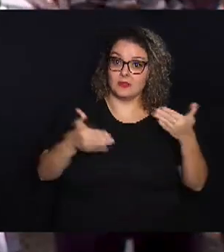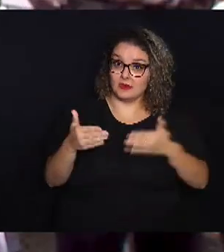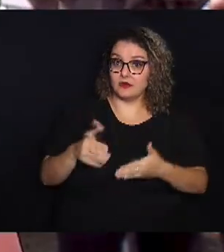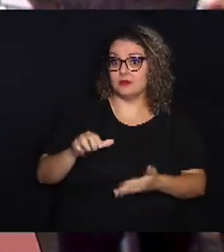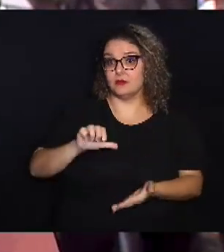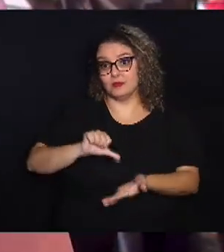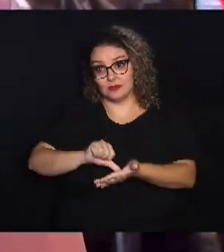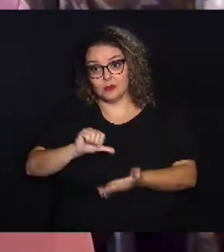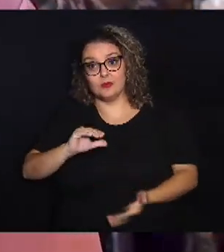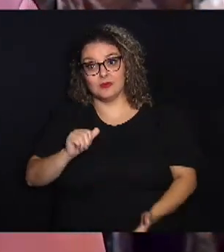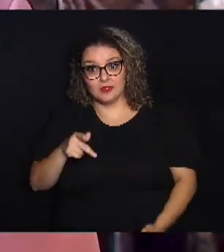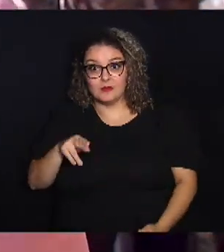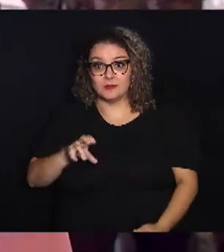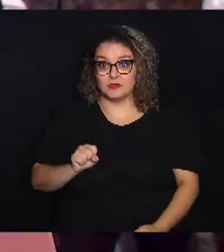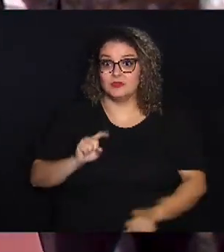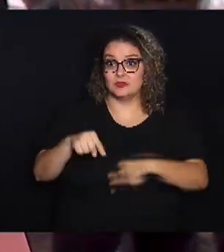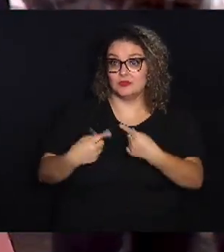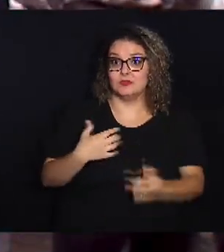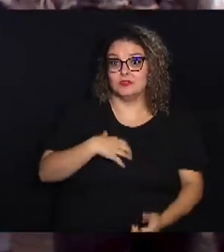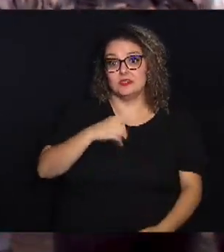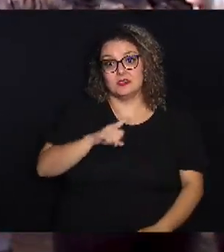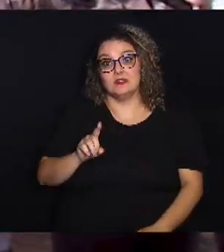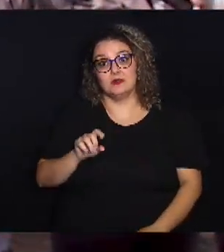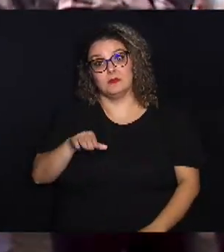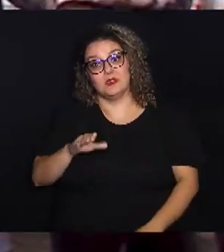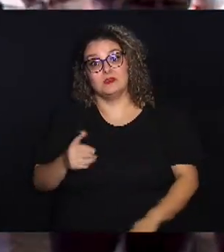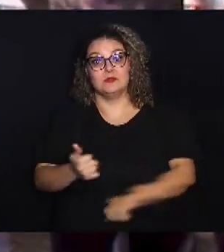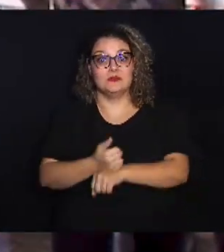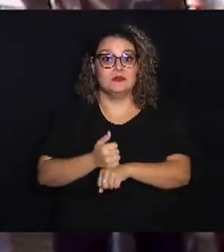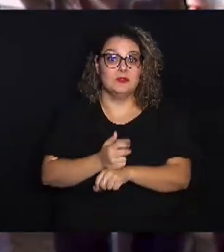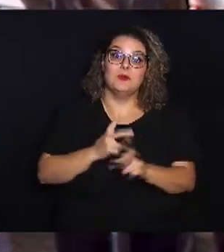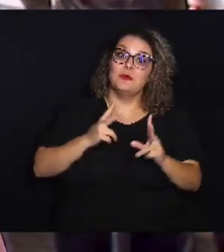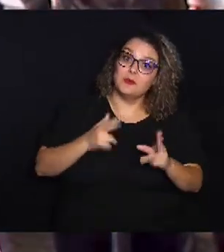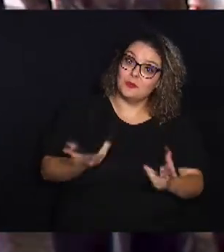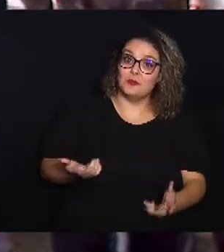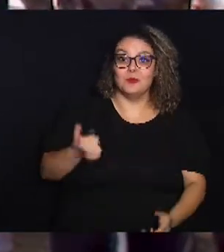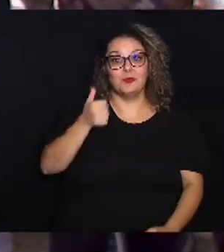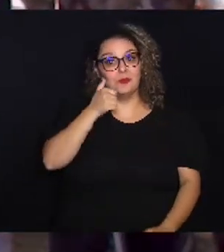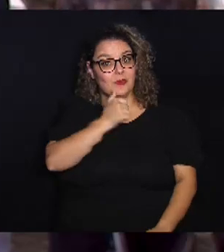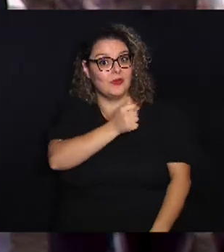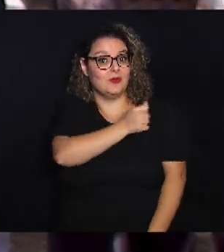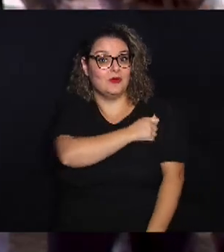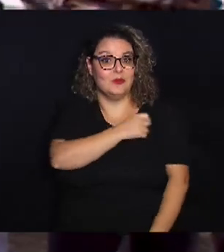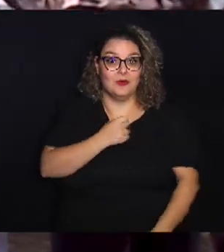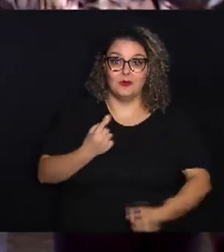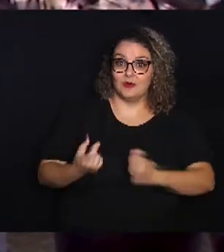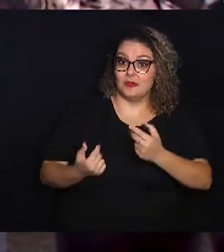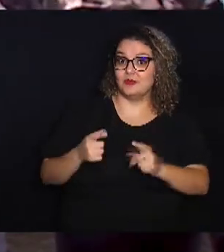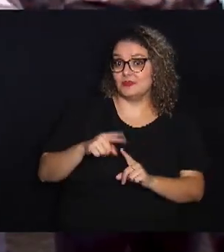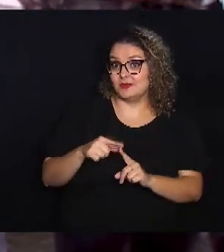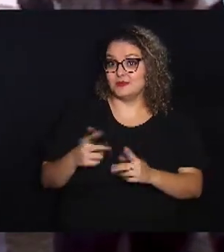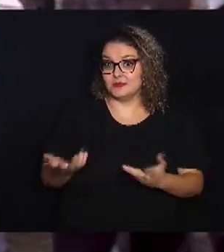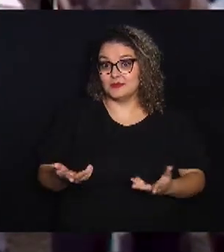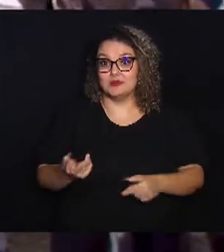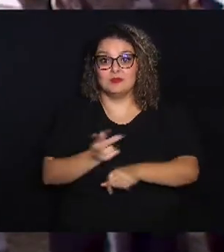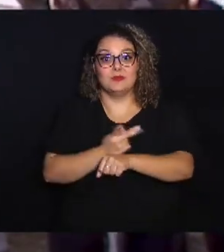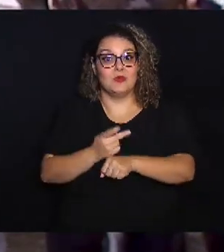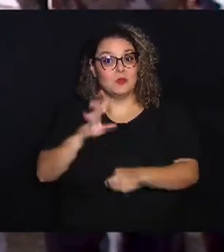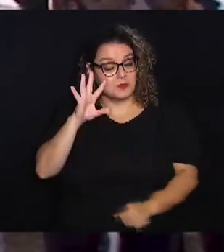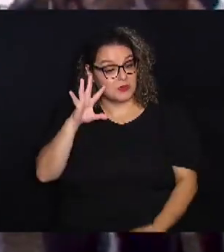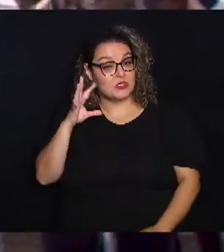campus, mas de uma outra forma, não mais como uma profissional, né? Como uma aluna ou alguma coisa desse tipo. Continuasse buscando